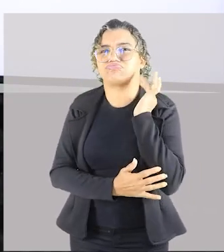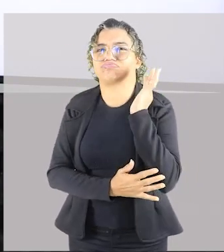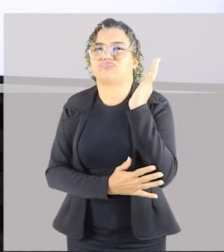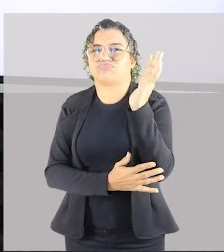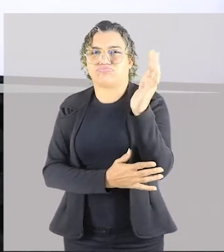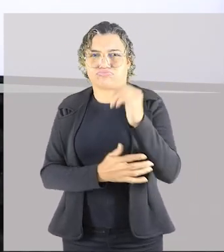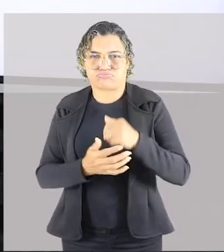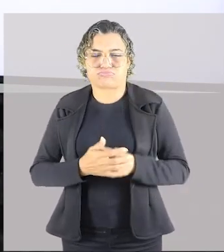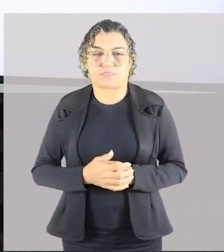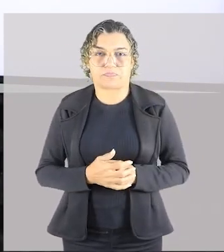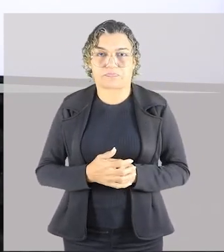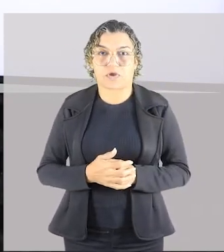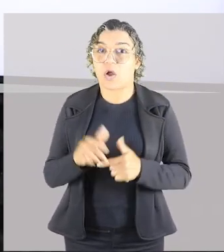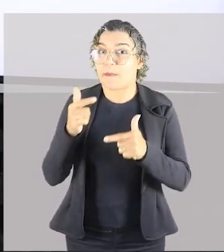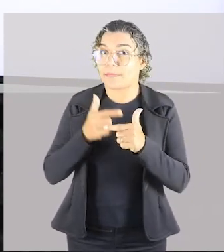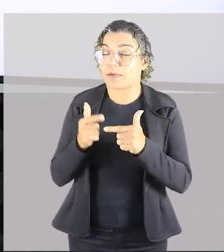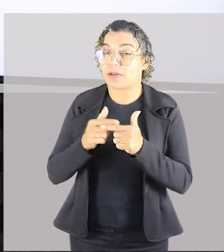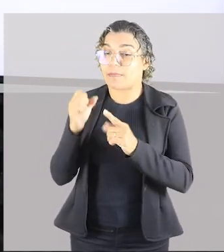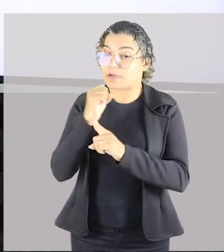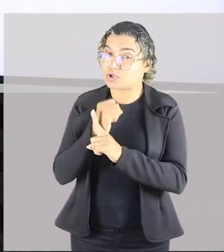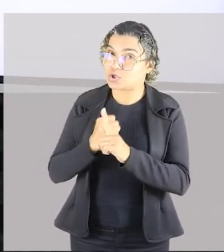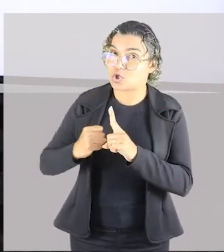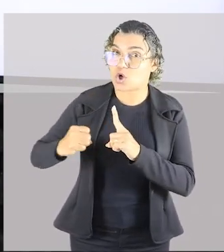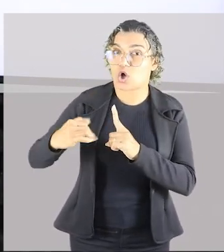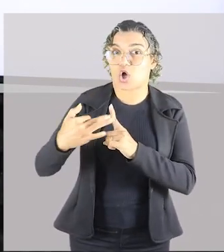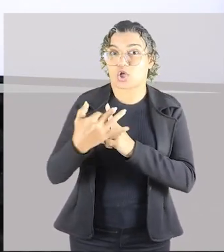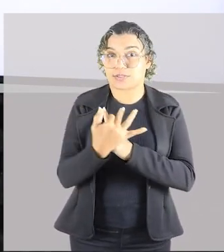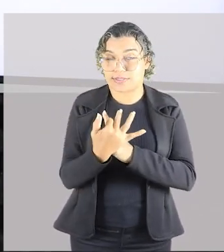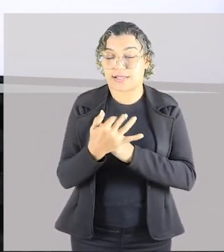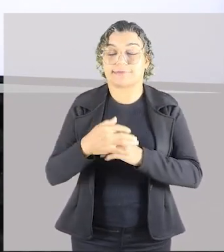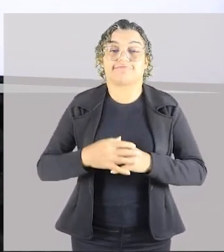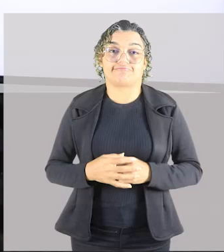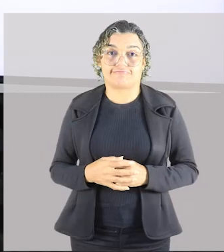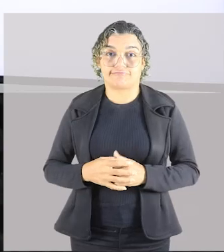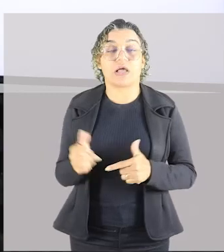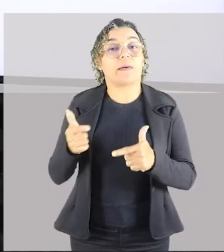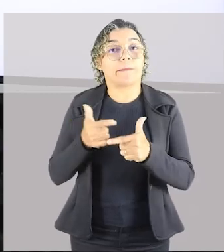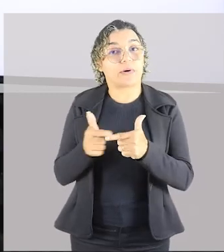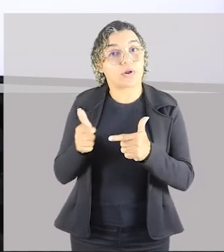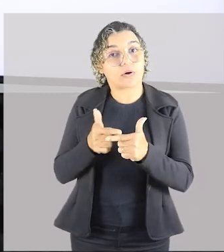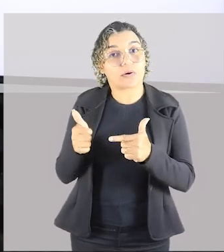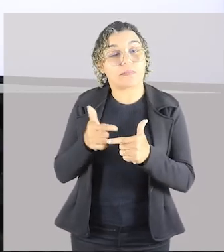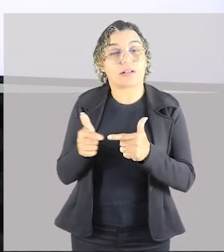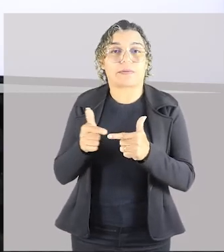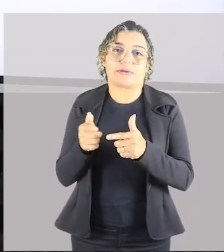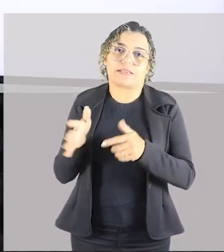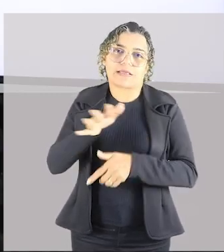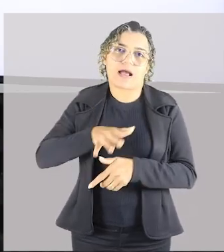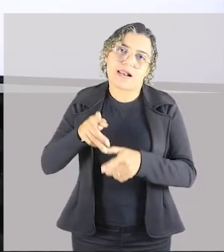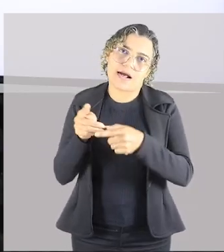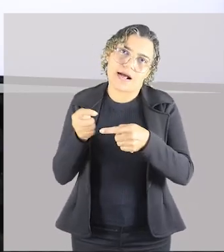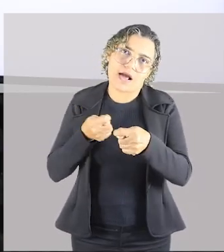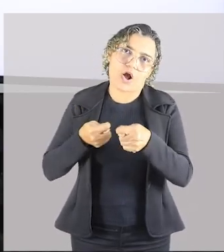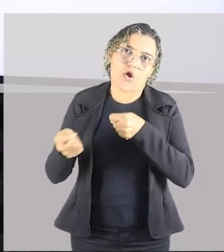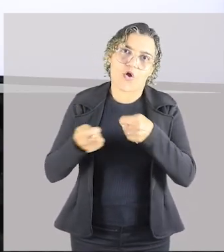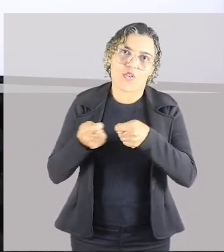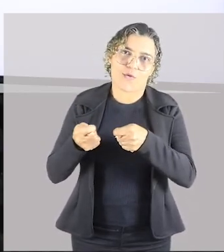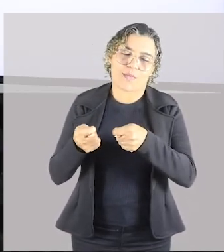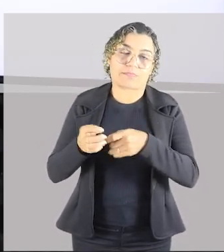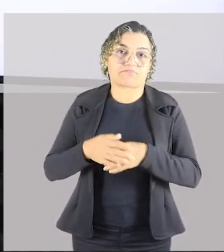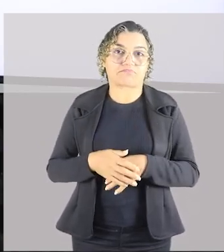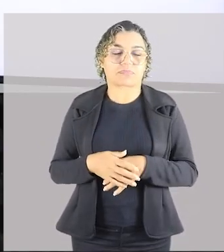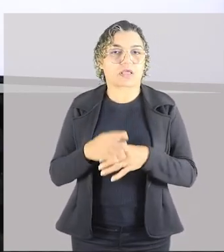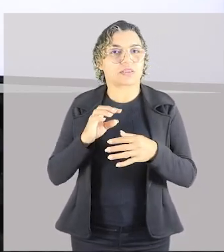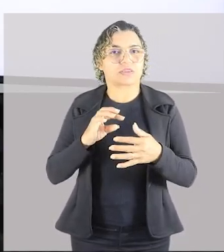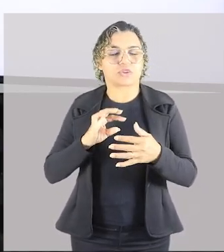problemas sociais, problemas econômicos. tá?